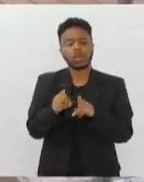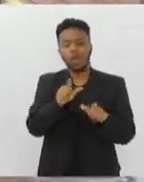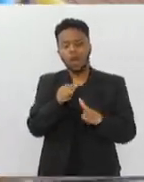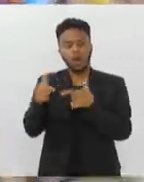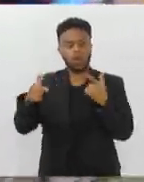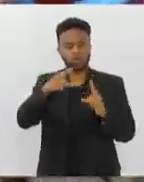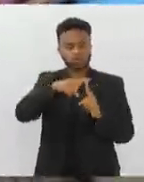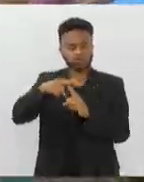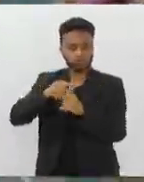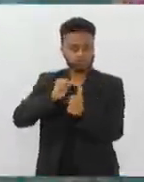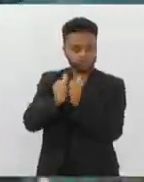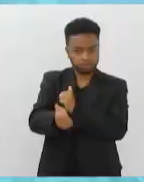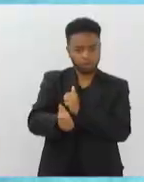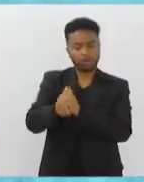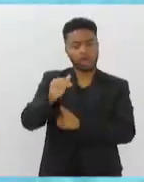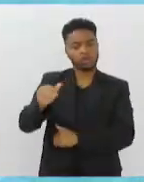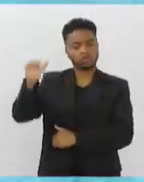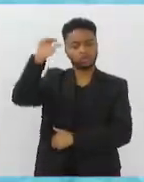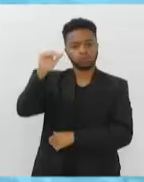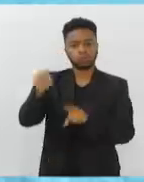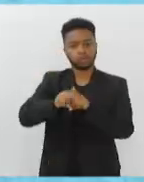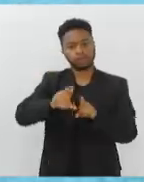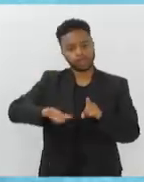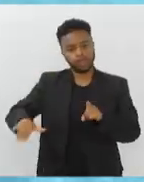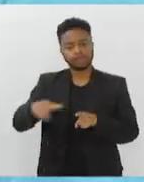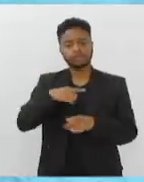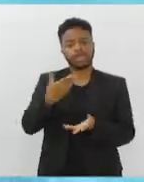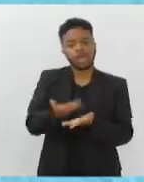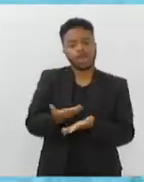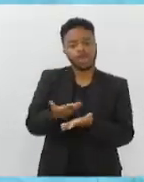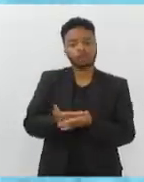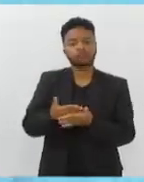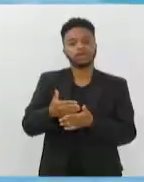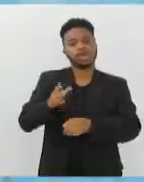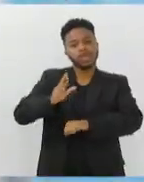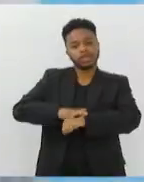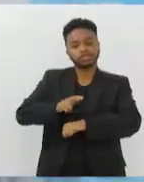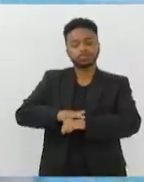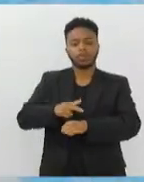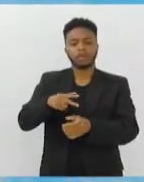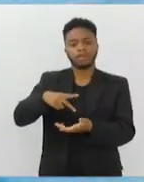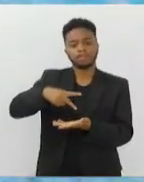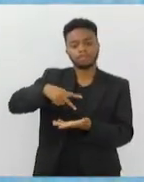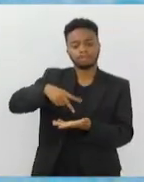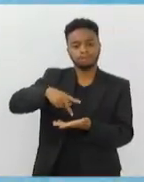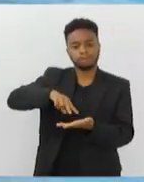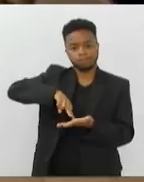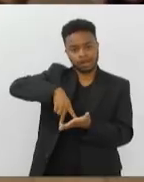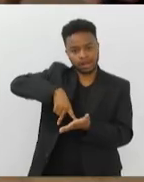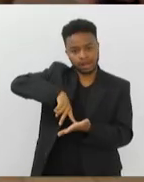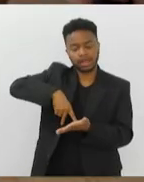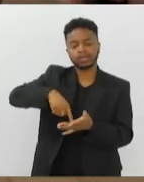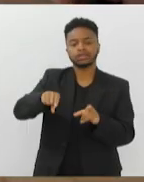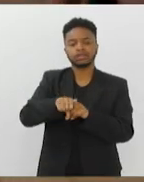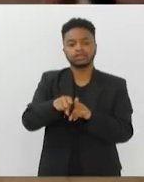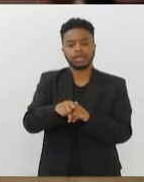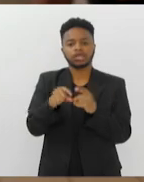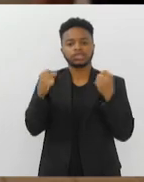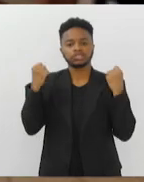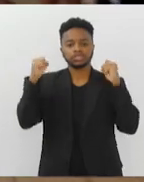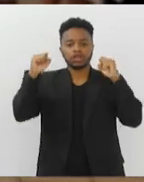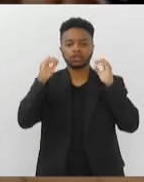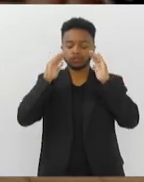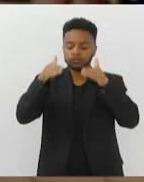ornamentais, adulto e infantil, haverá aulas de ritmos, balé, treinamento funcional e ginástica para idosos, que serão ministradas de